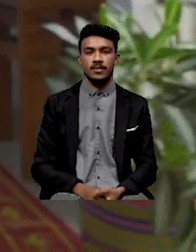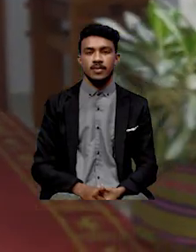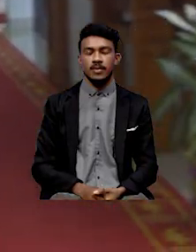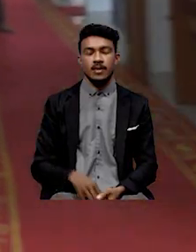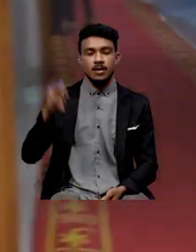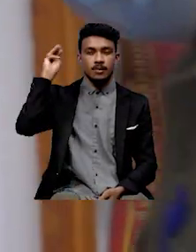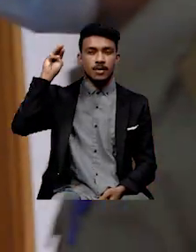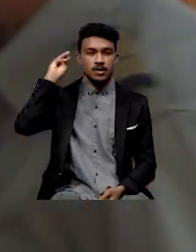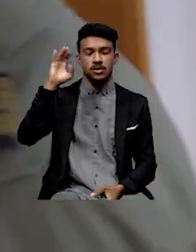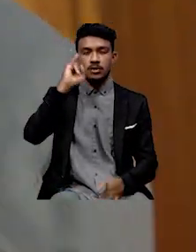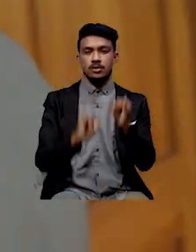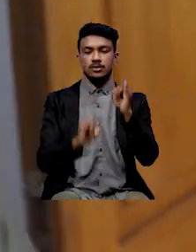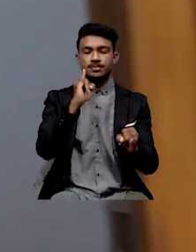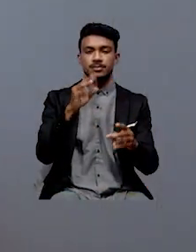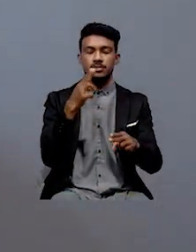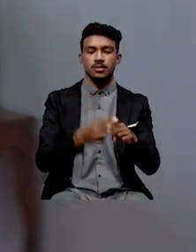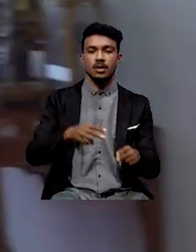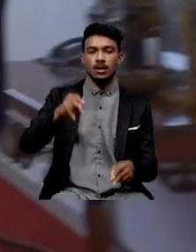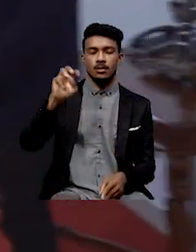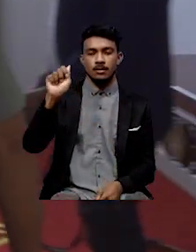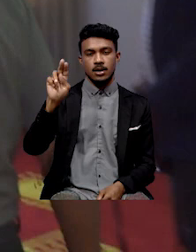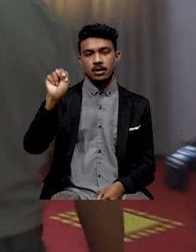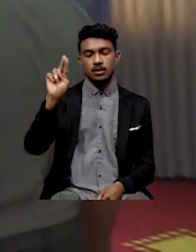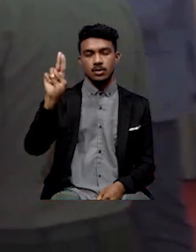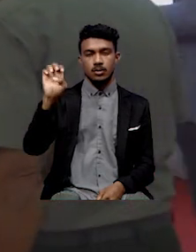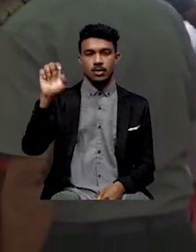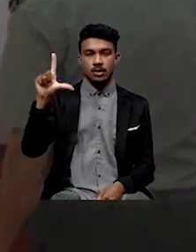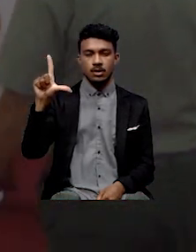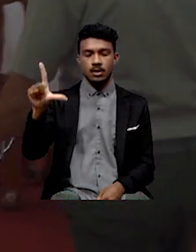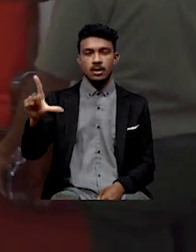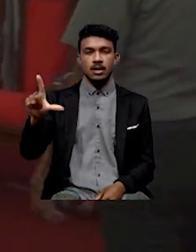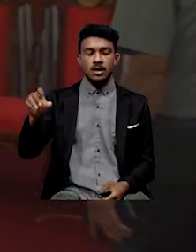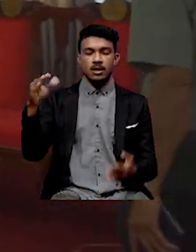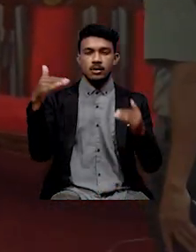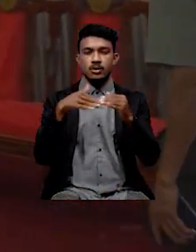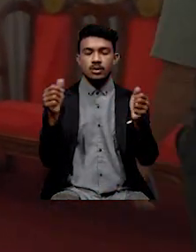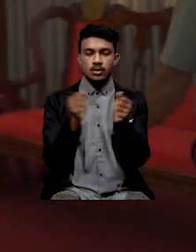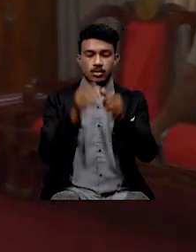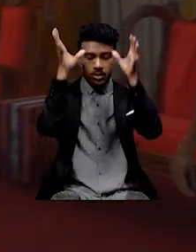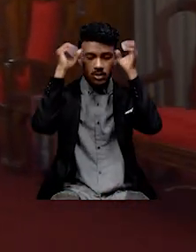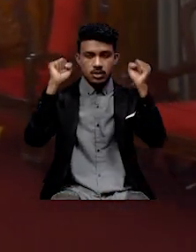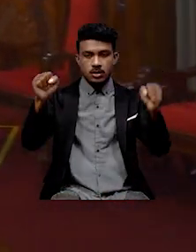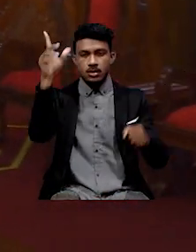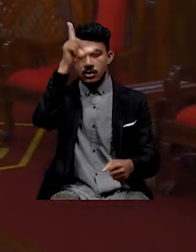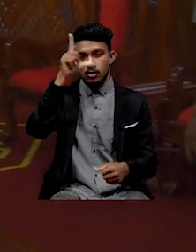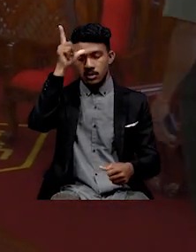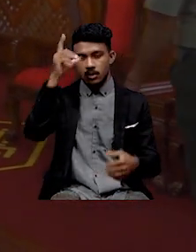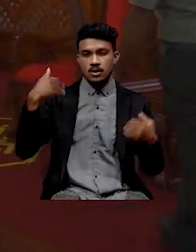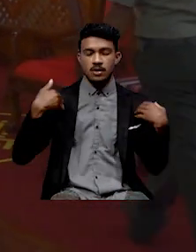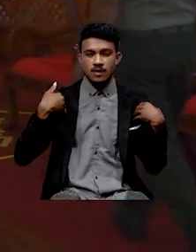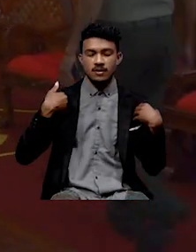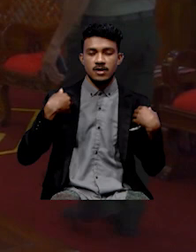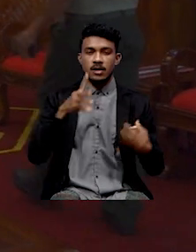Ministro de Justiça Manuel Cárceres da Costa encontrou o Presidente da República Francisco Guterres Luolo e a Palácio Presidencial